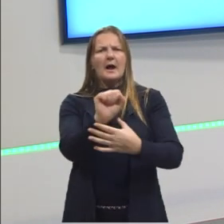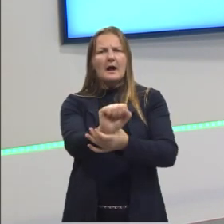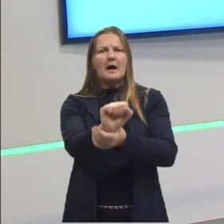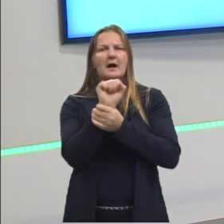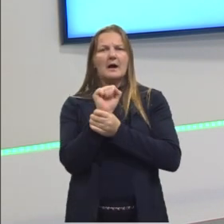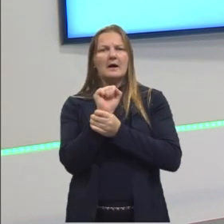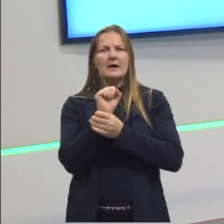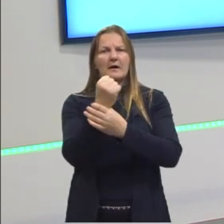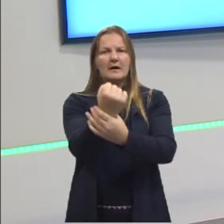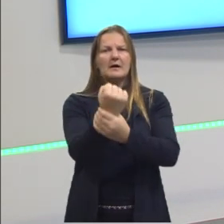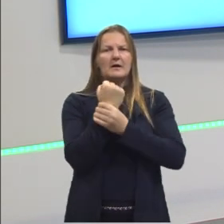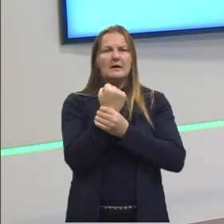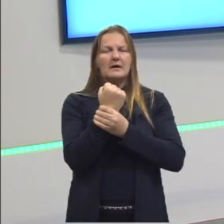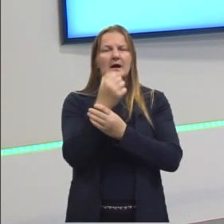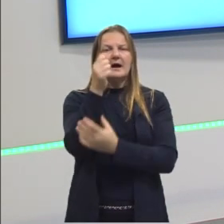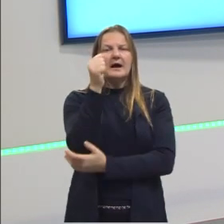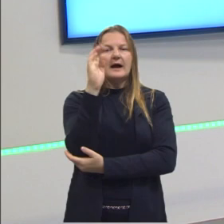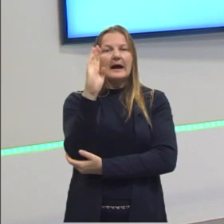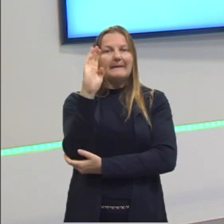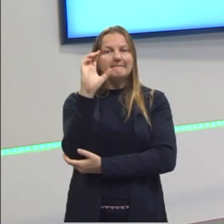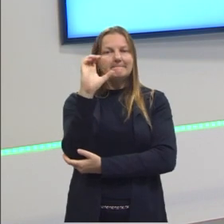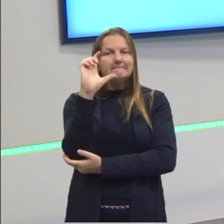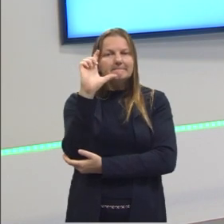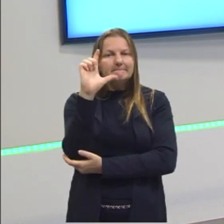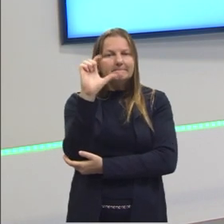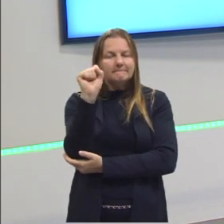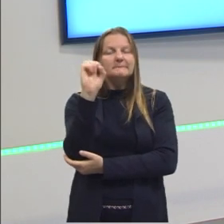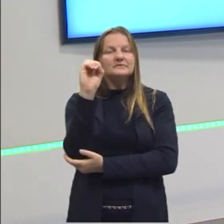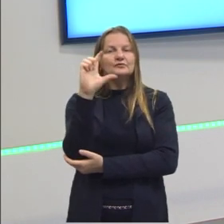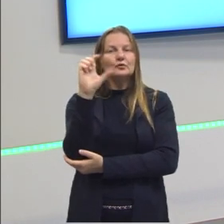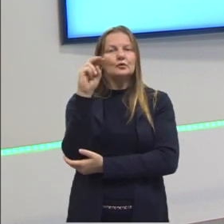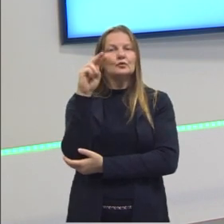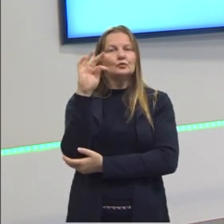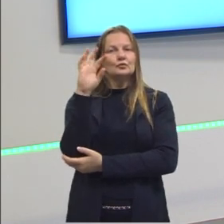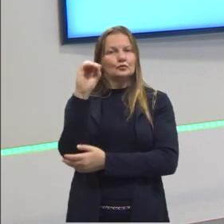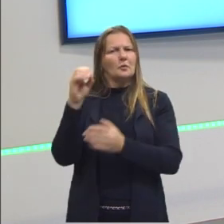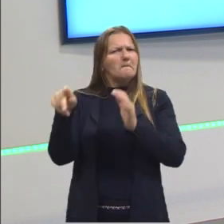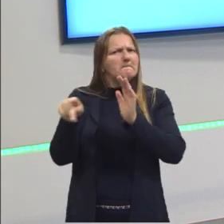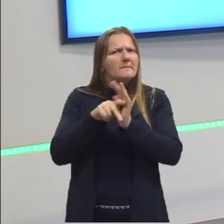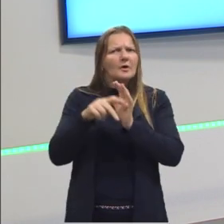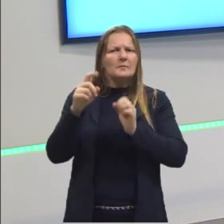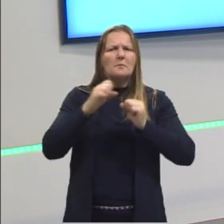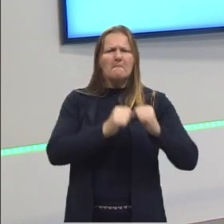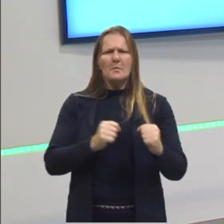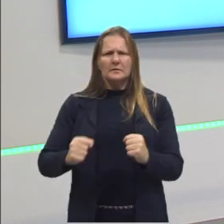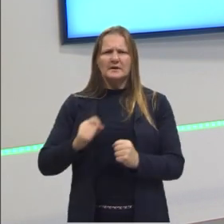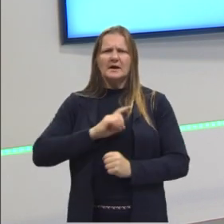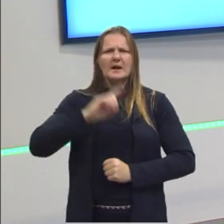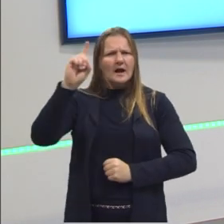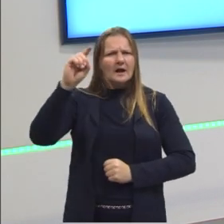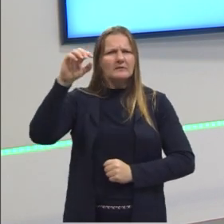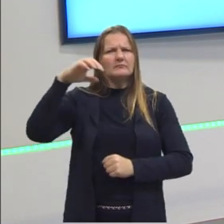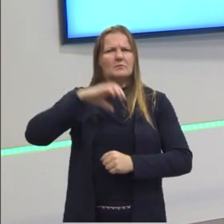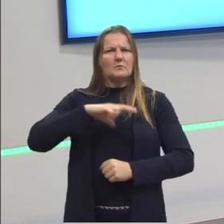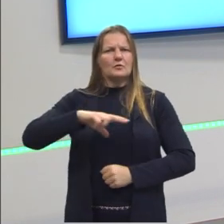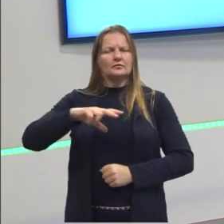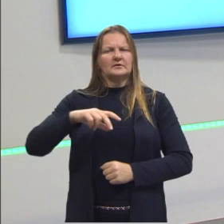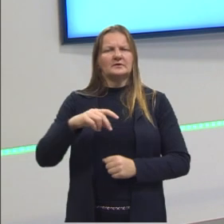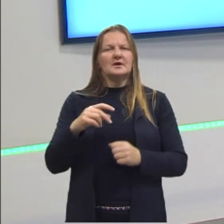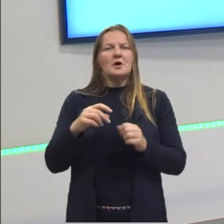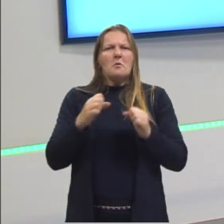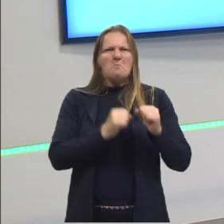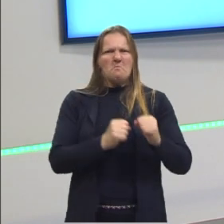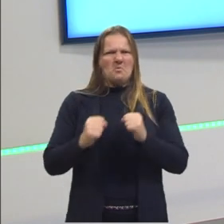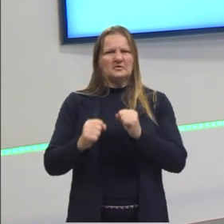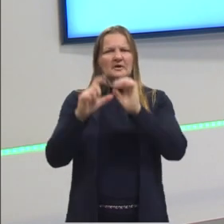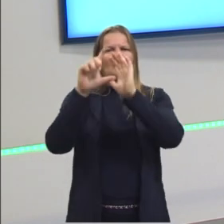incontestável Depois dessa Revolução Liberal do Porto O Dom João sexto tem os seus poderes diminuídos